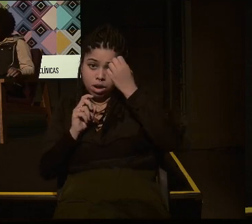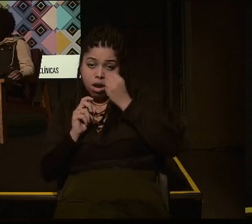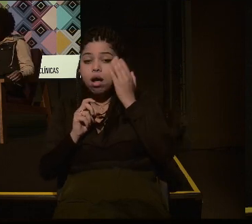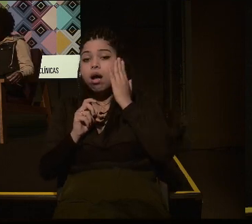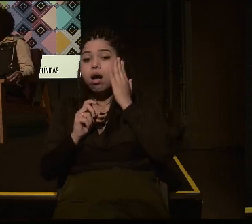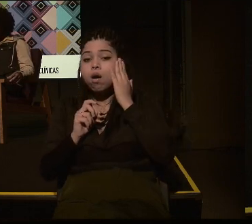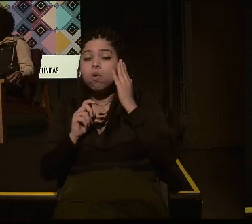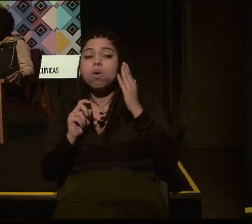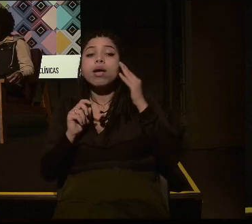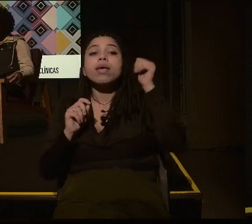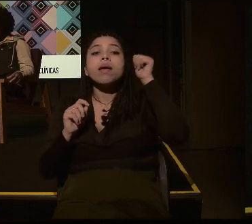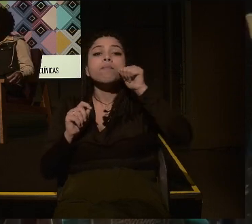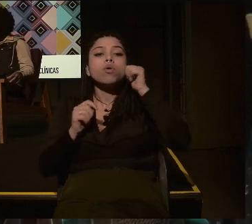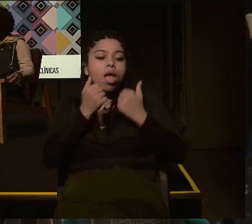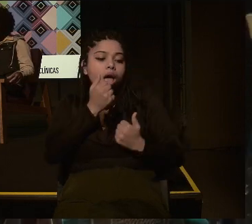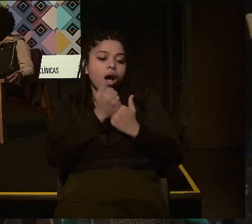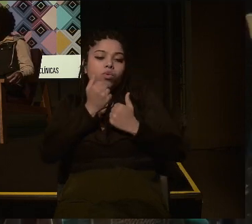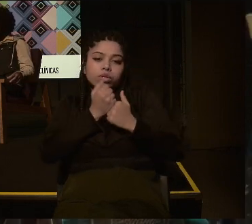enfermagem negra.